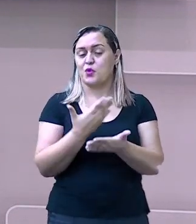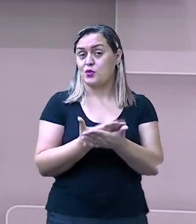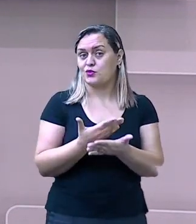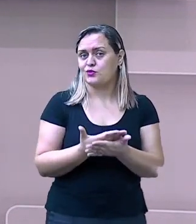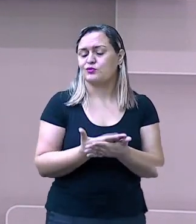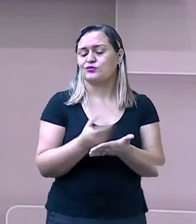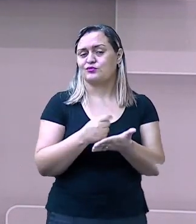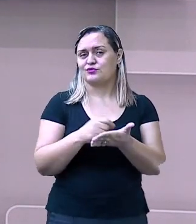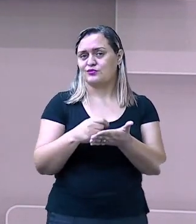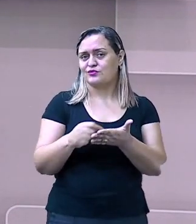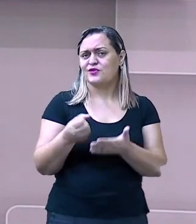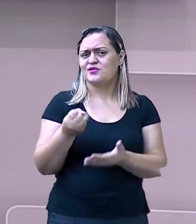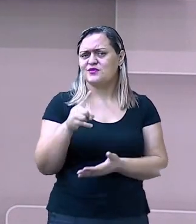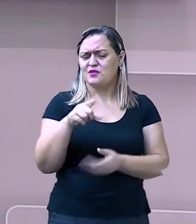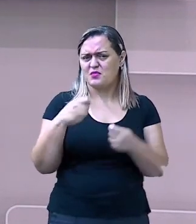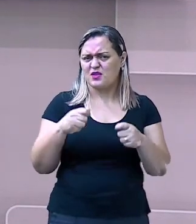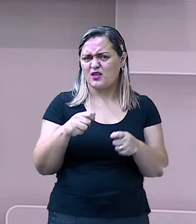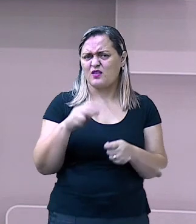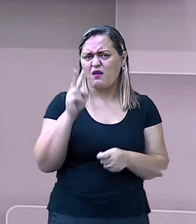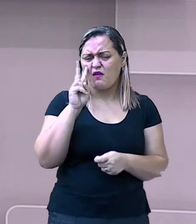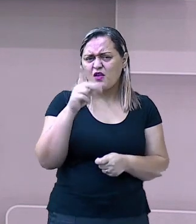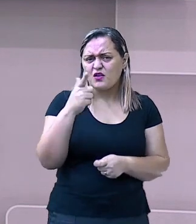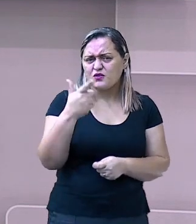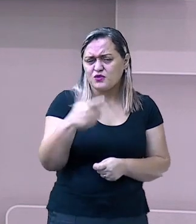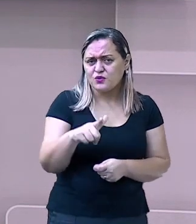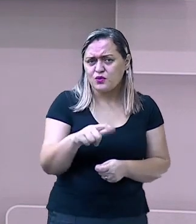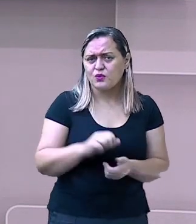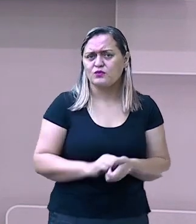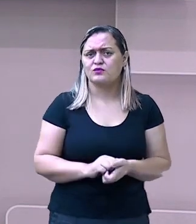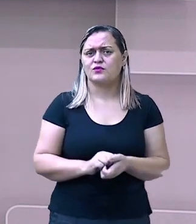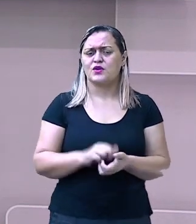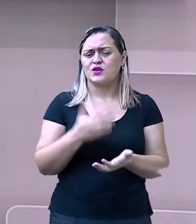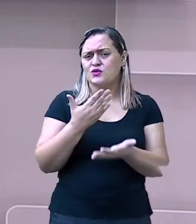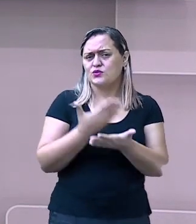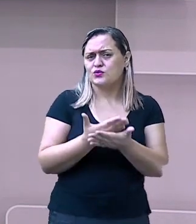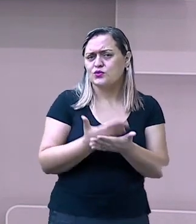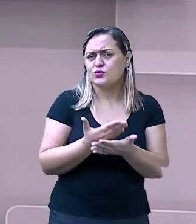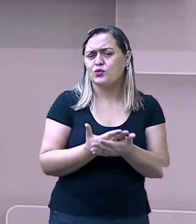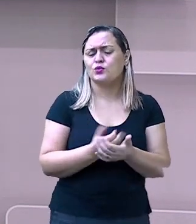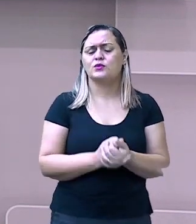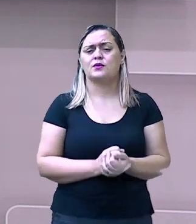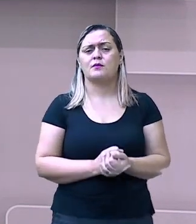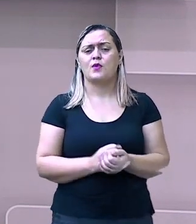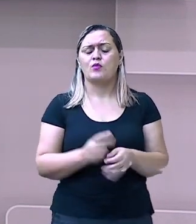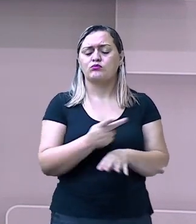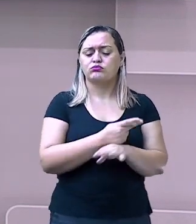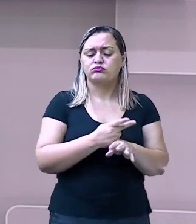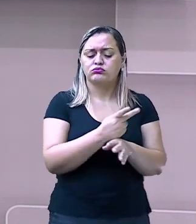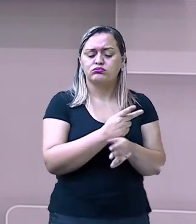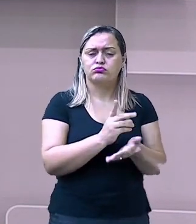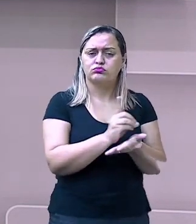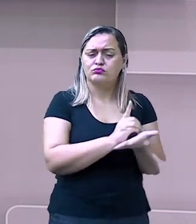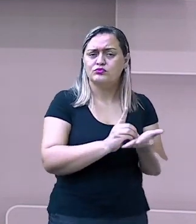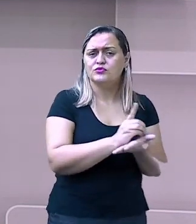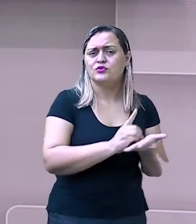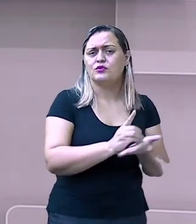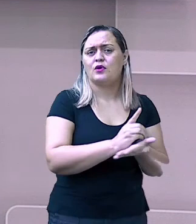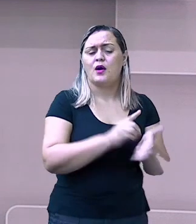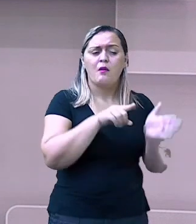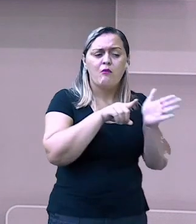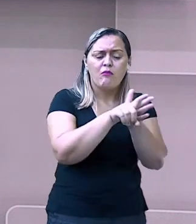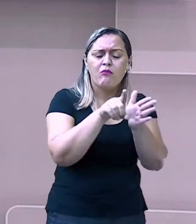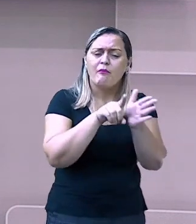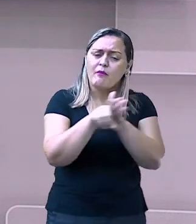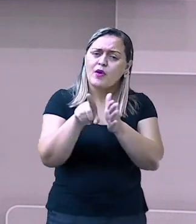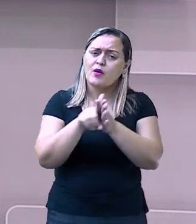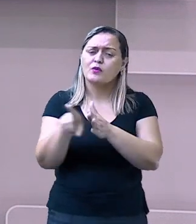os vídeos, precisarem saber um pouquinho mais, estudem, procurem no dicionário, perguntem às pessoas da casa. Se possível, podem